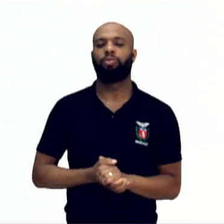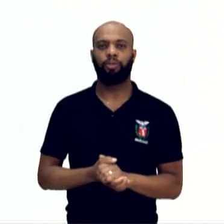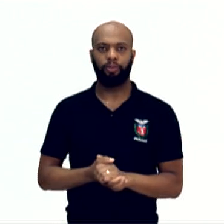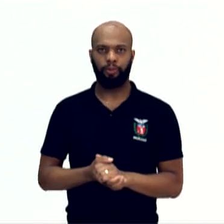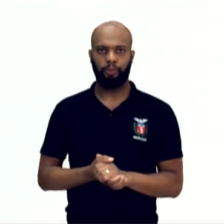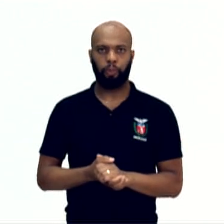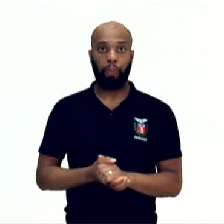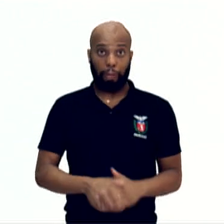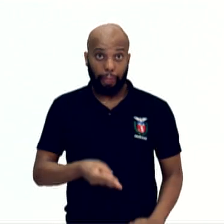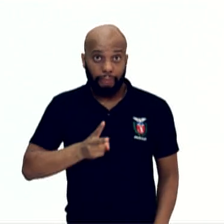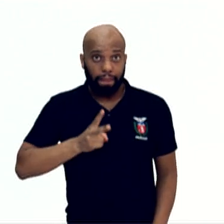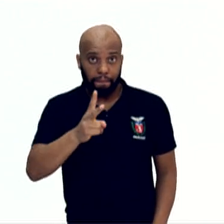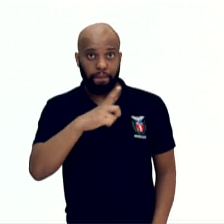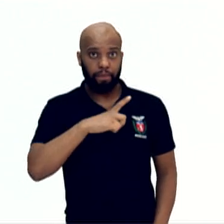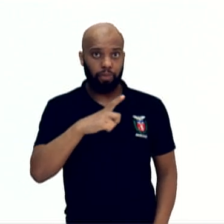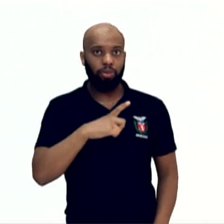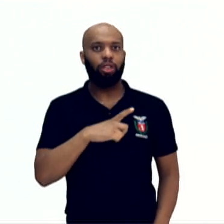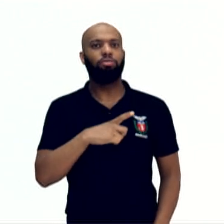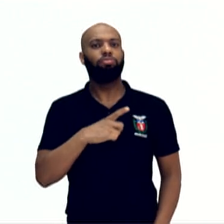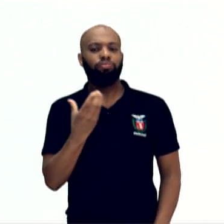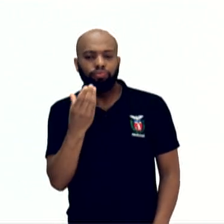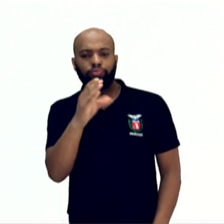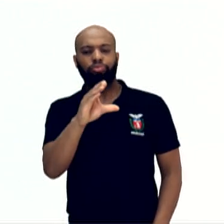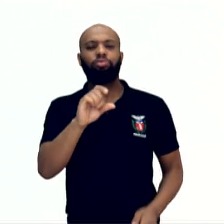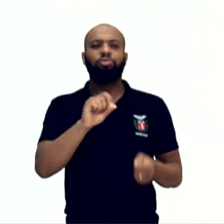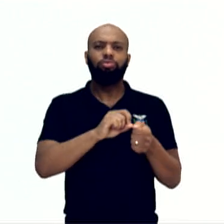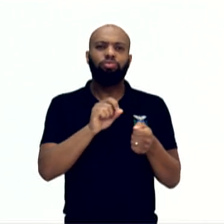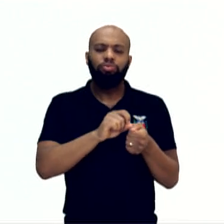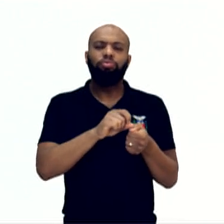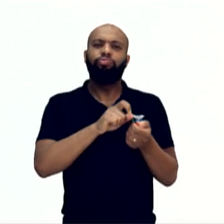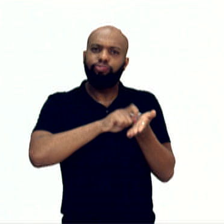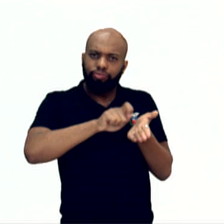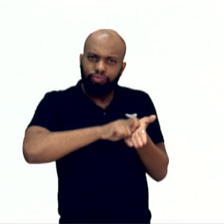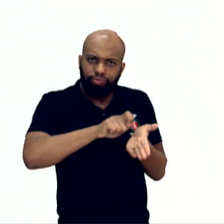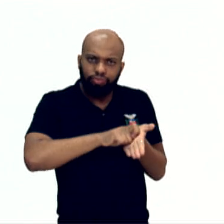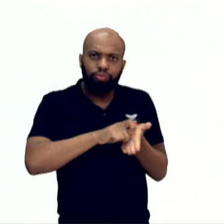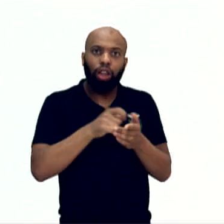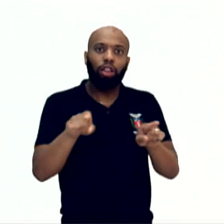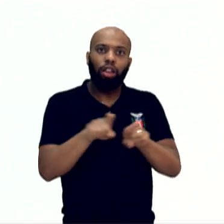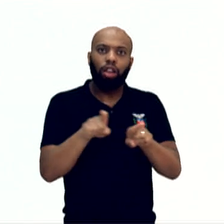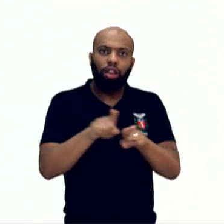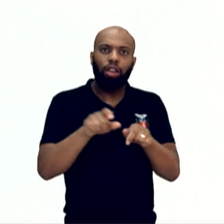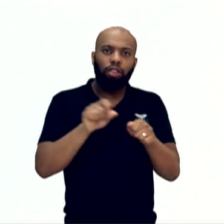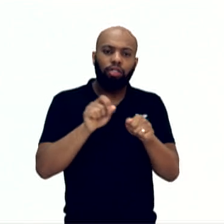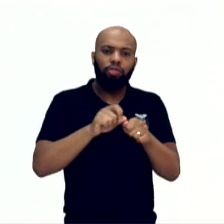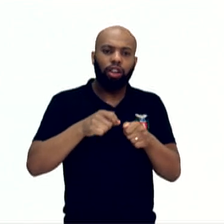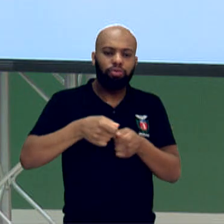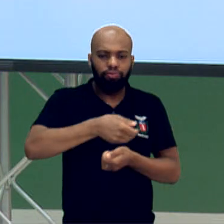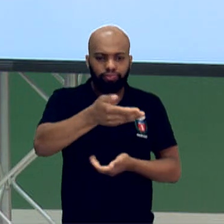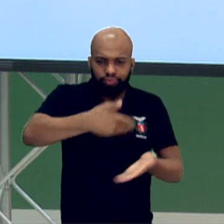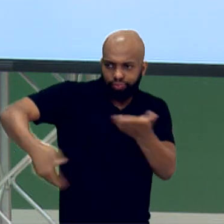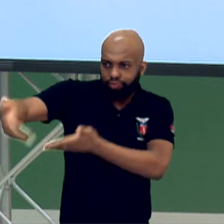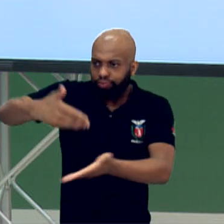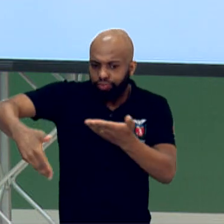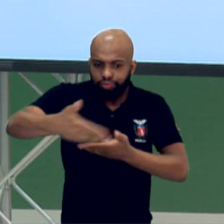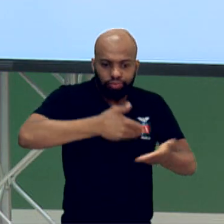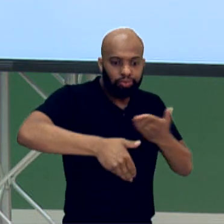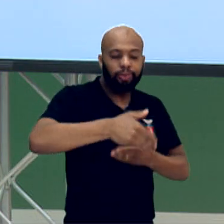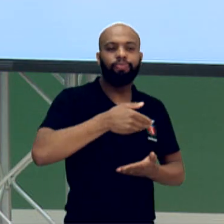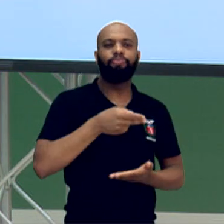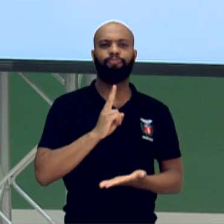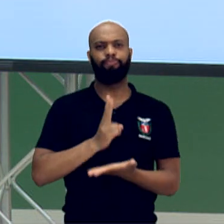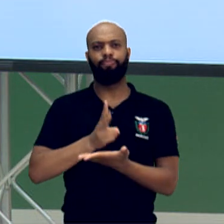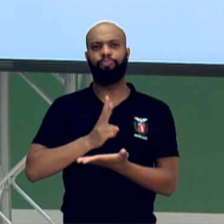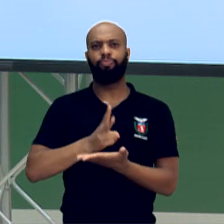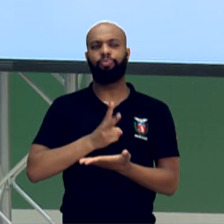periódicos, são colocadas, inseridas, produzidas e circuladas em periódicos. Lembra a palavrinha? Está sendo constante